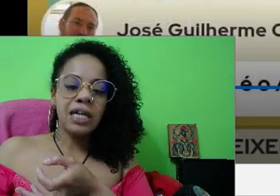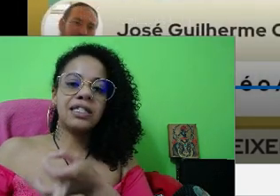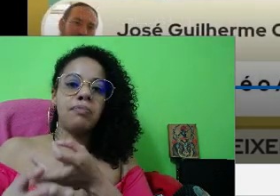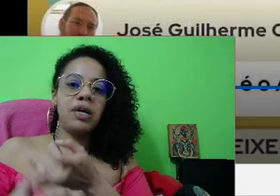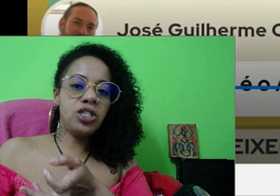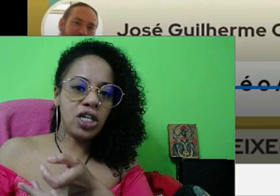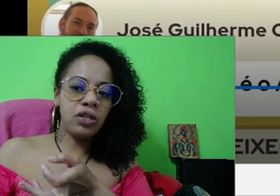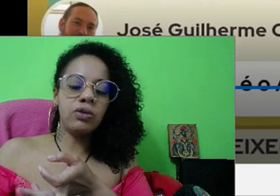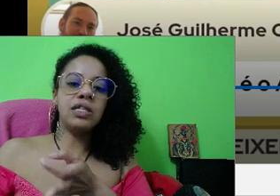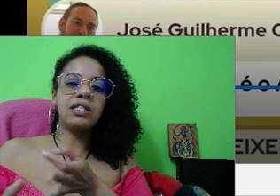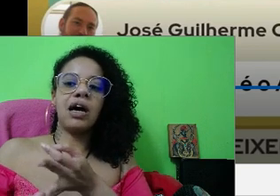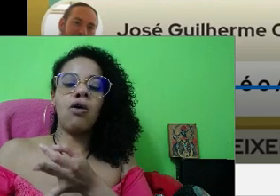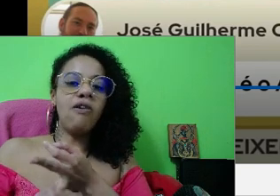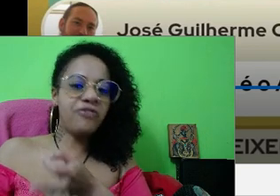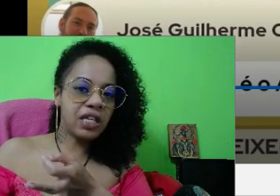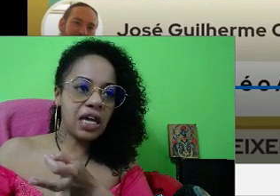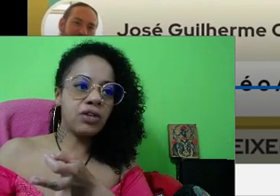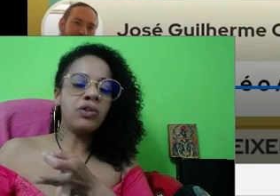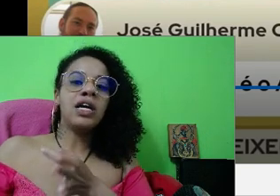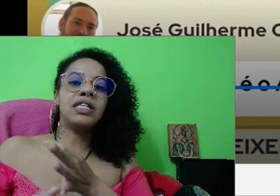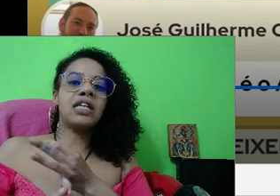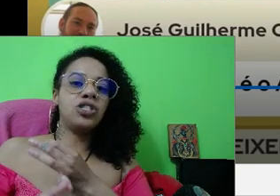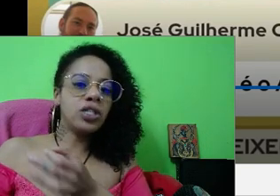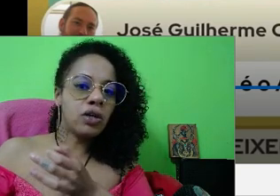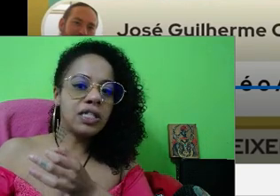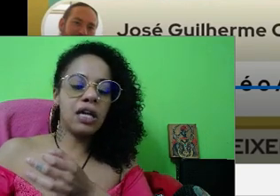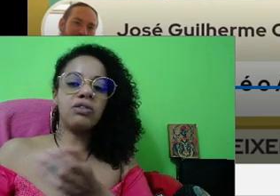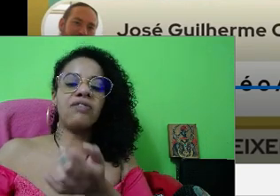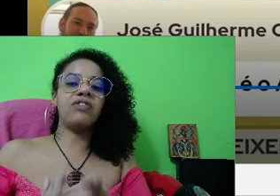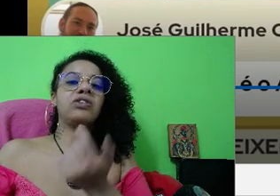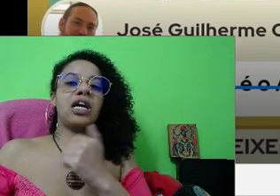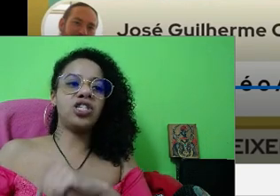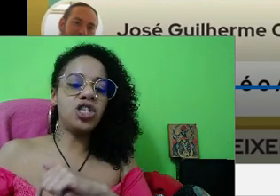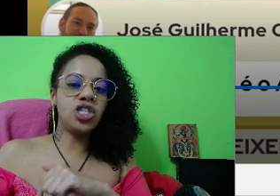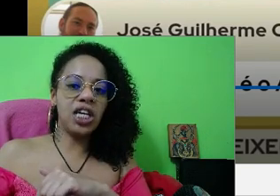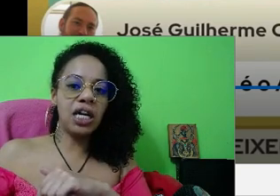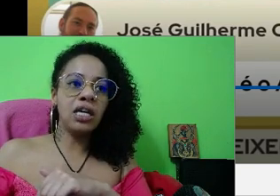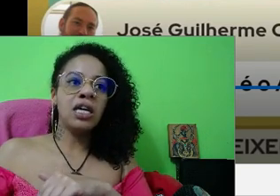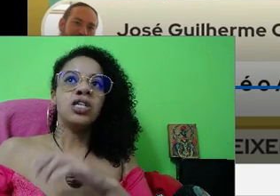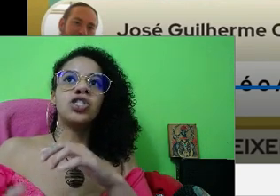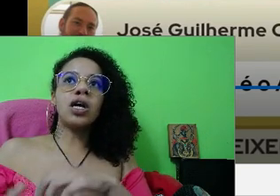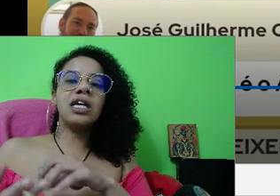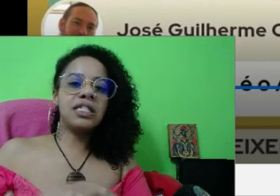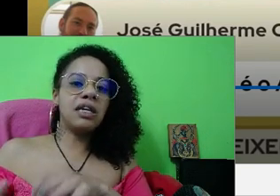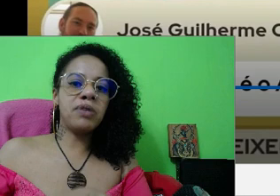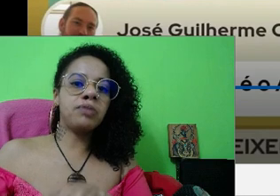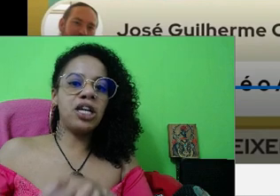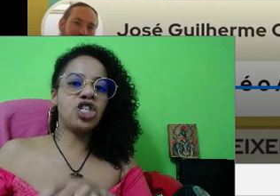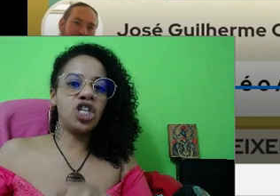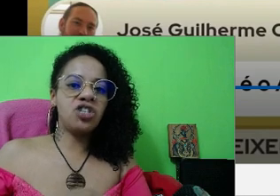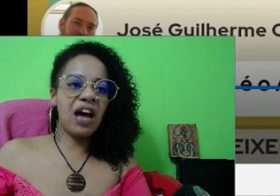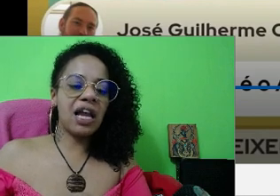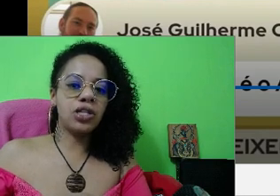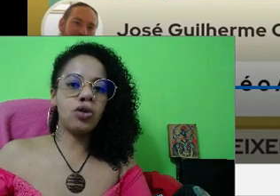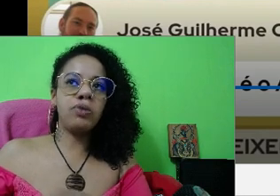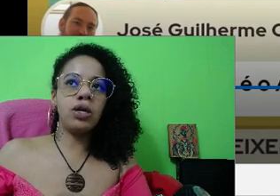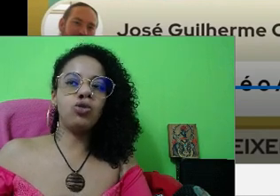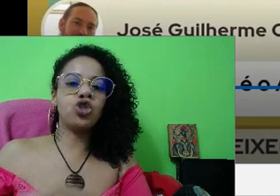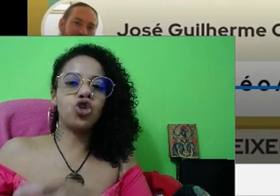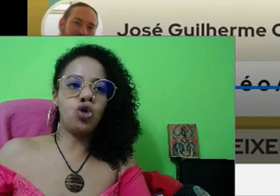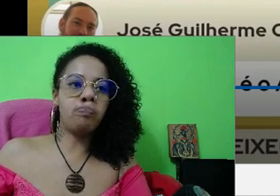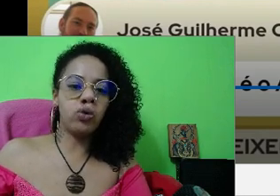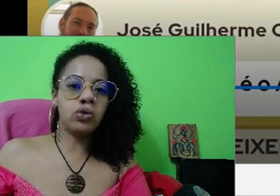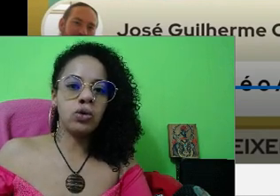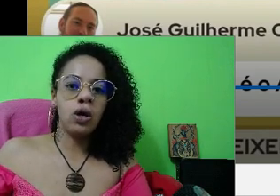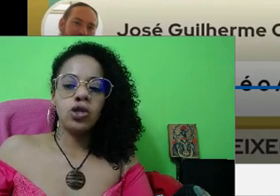que mentira está mentindo está ofendendo está distorcendo tá falando que a gente xinga só que simplesmente a gente fala sobre